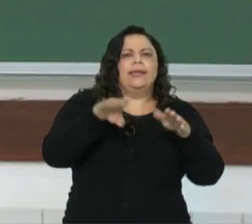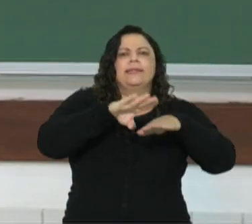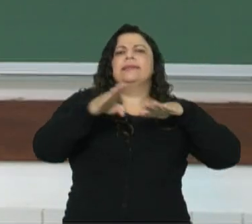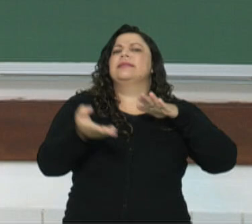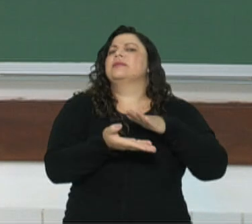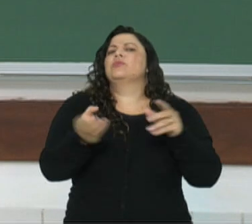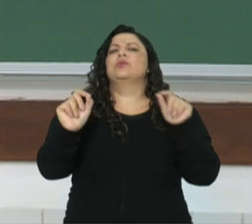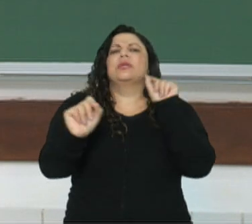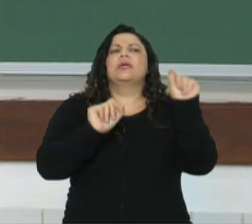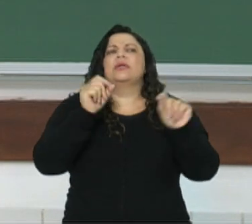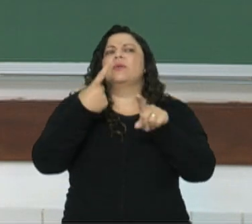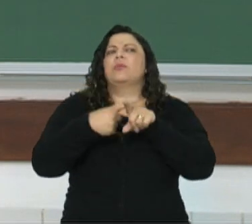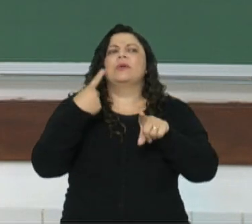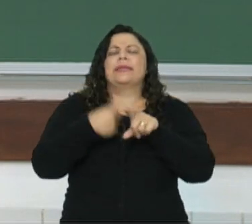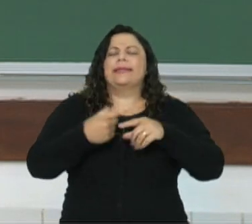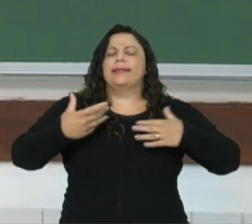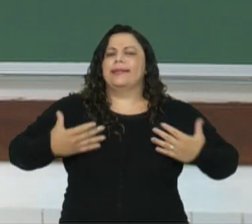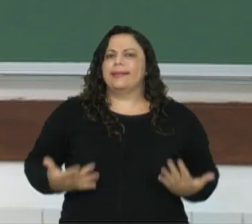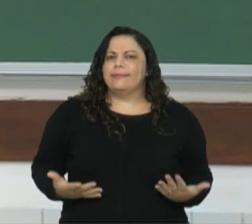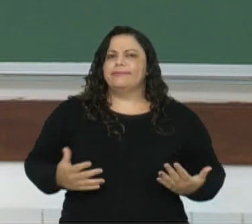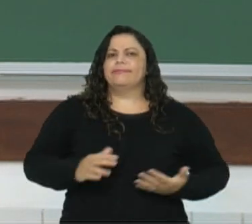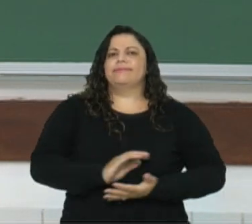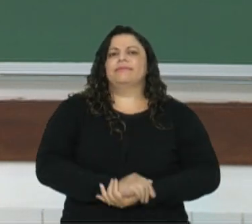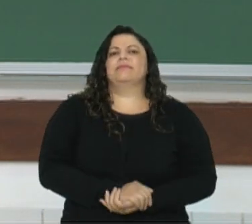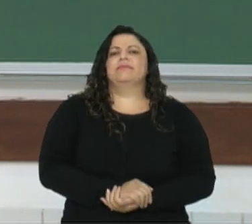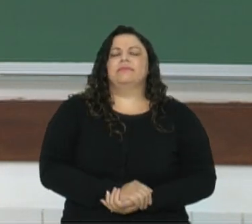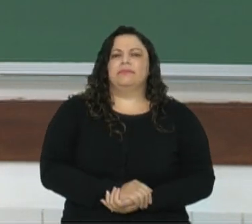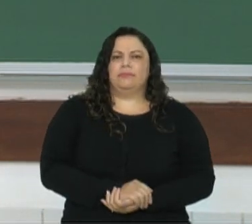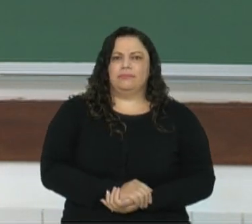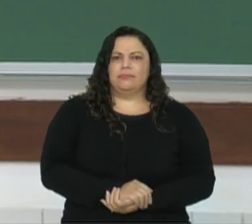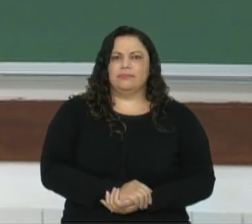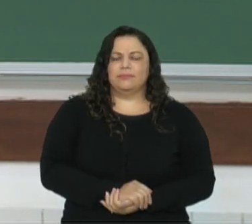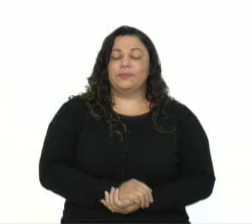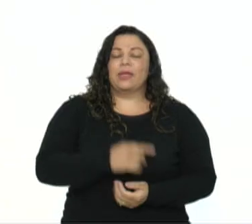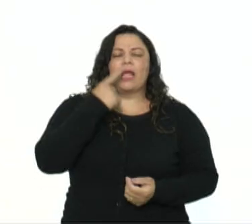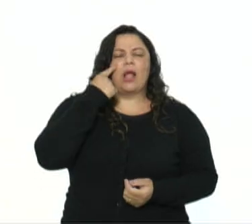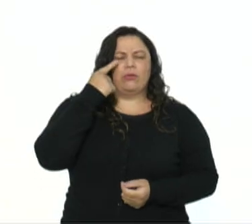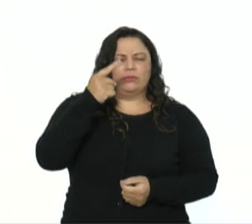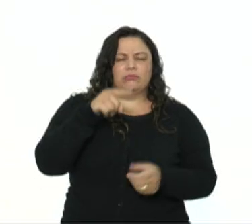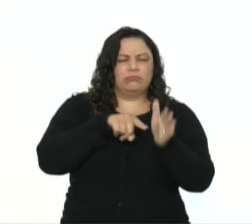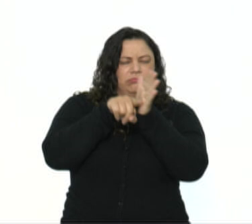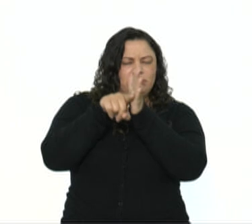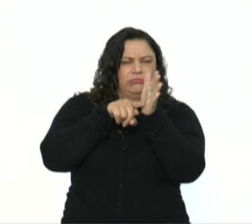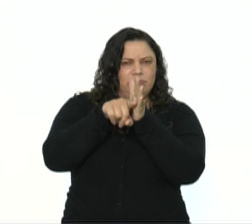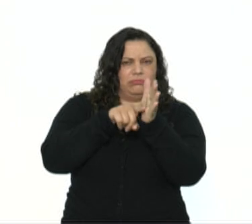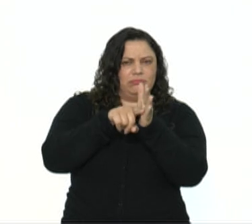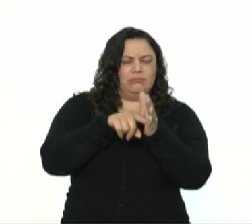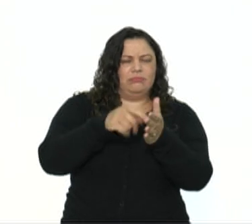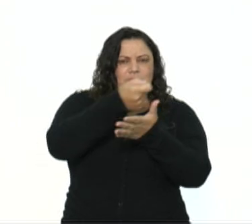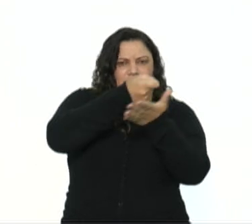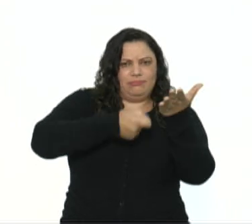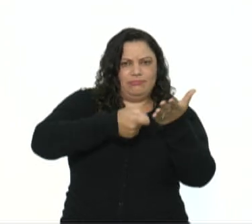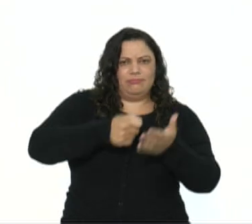então você pesquisar um pouquinho e fazer as suas anotações.